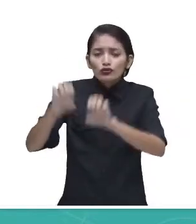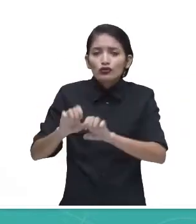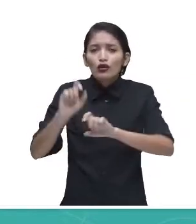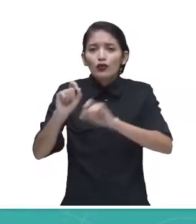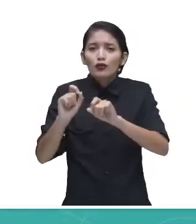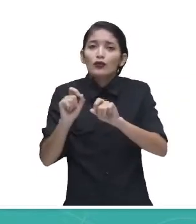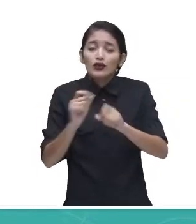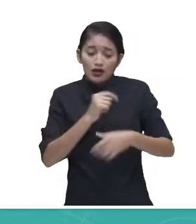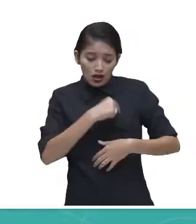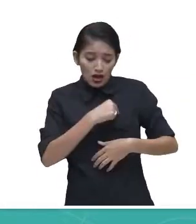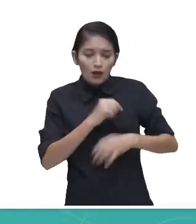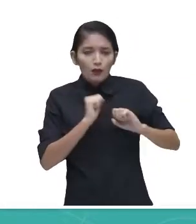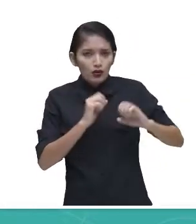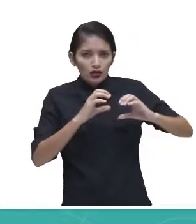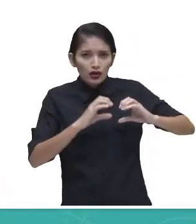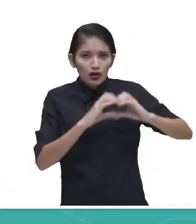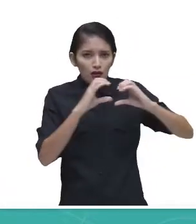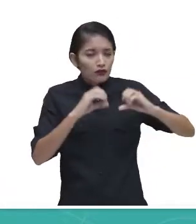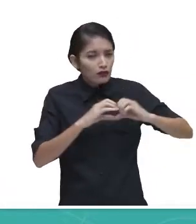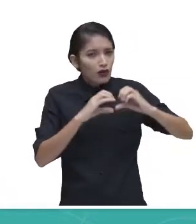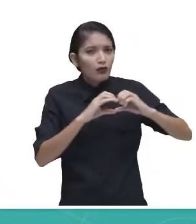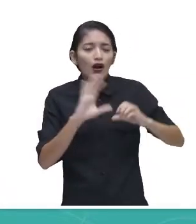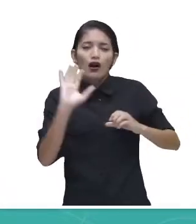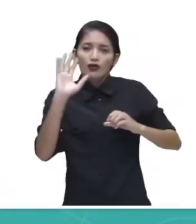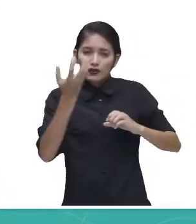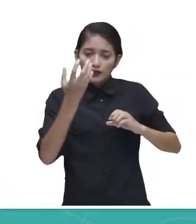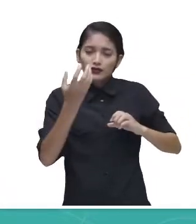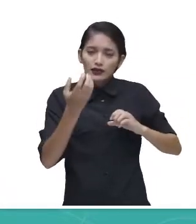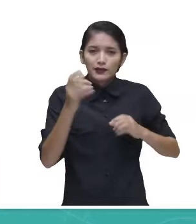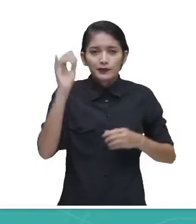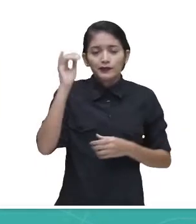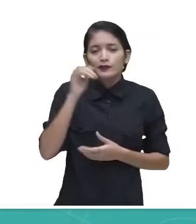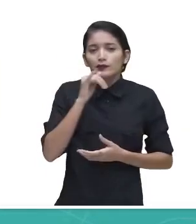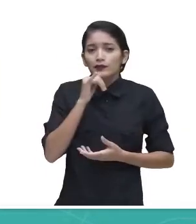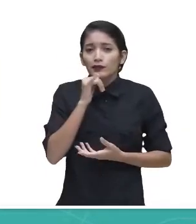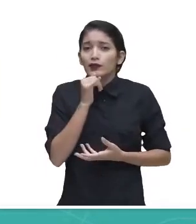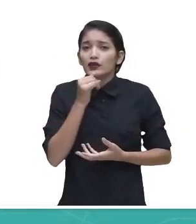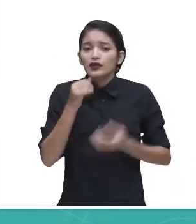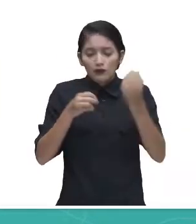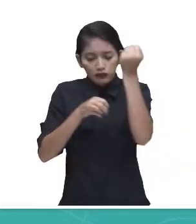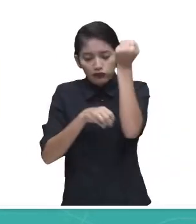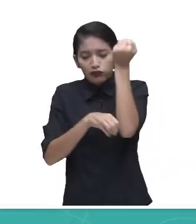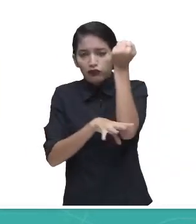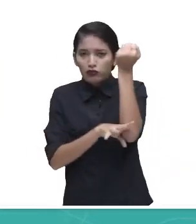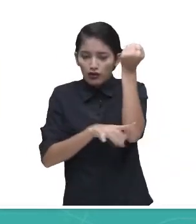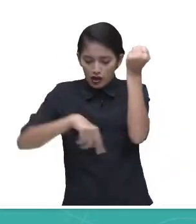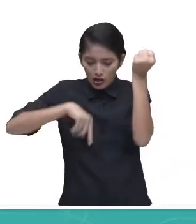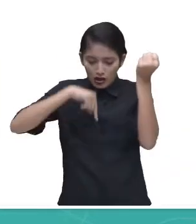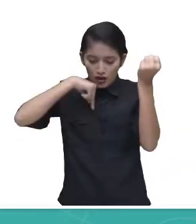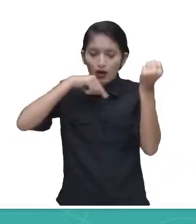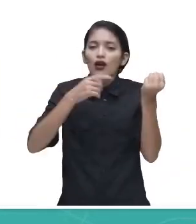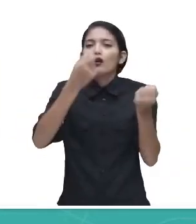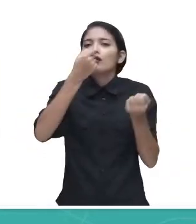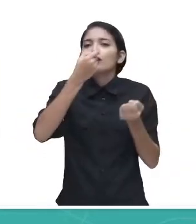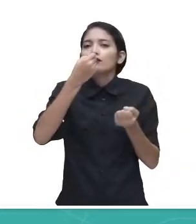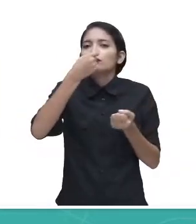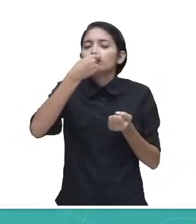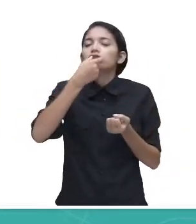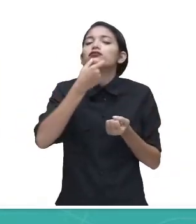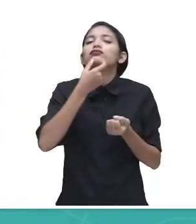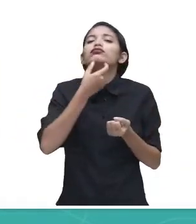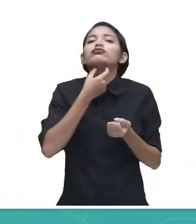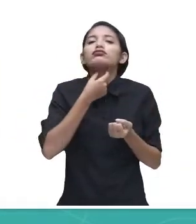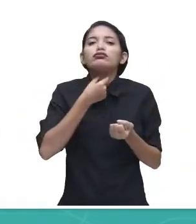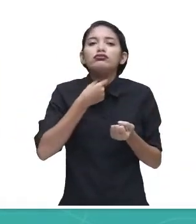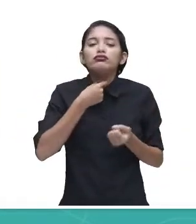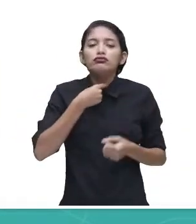seu sistema possa funcionar. Vamos imaginar o sistema digestivo. A gente sabe que a digestão começa pela boca. Você vai